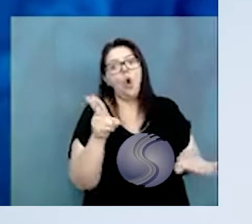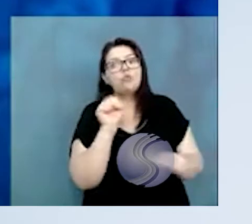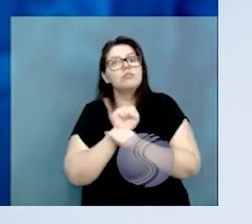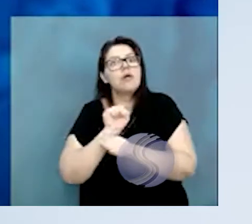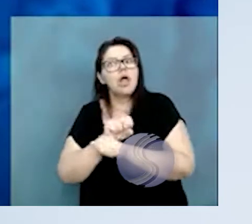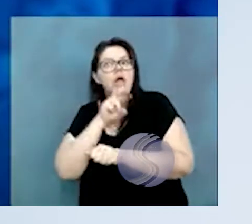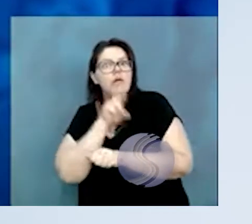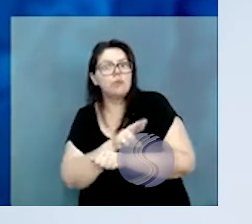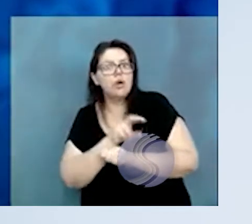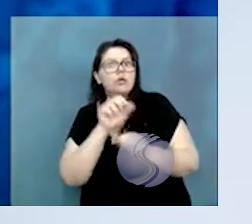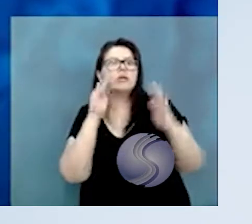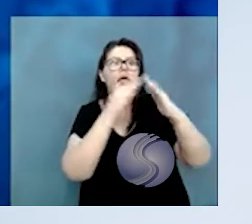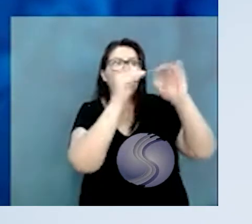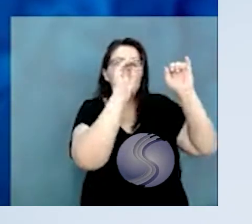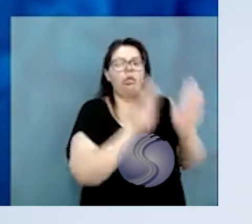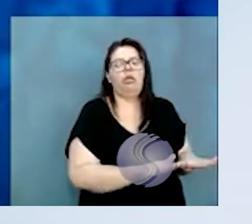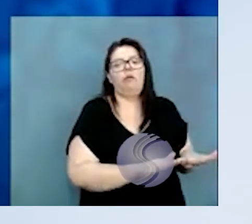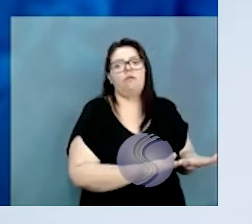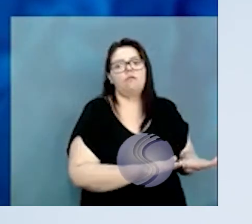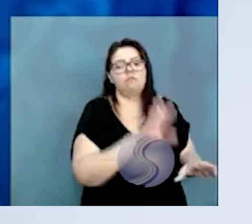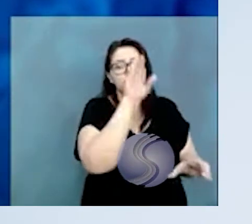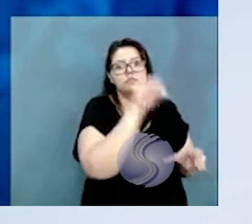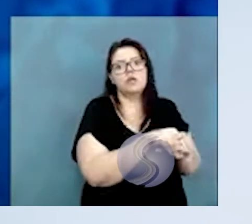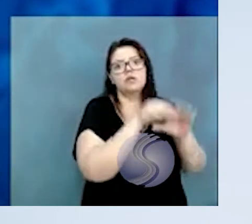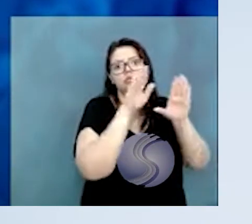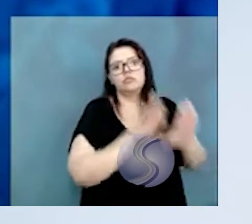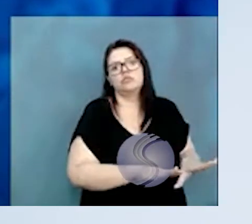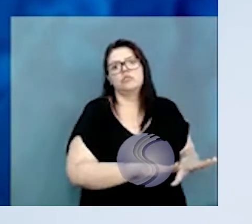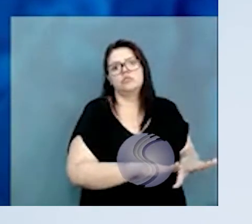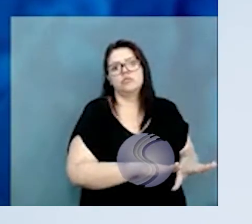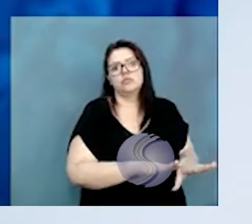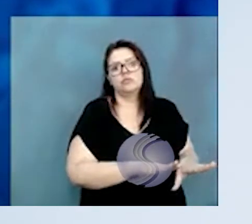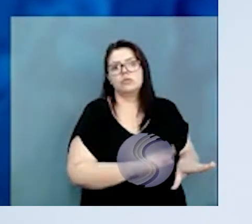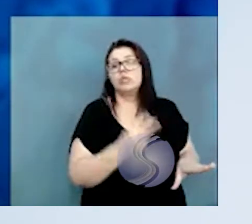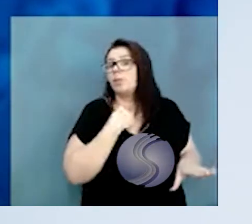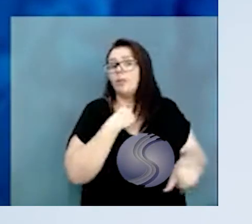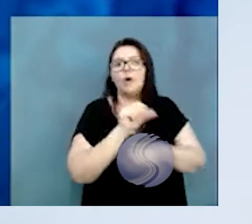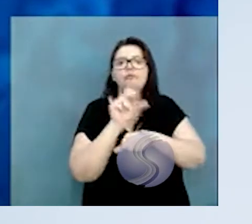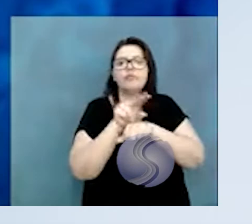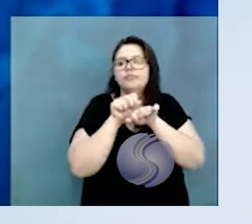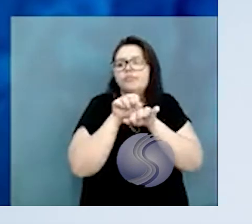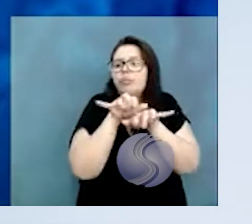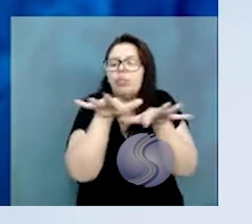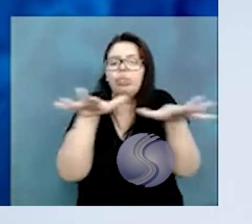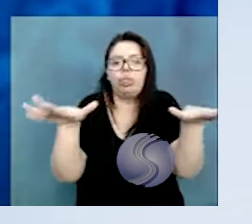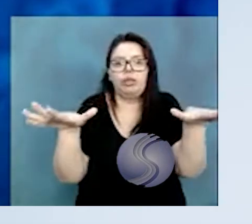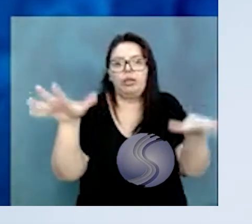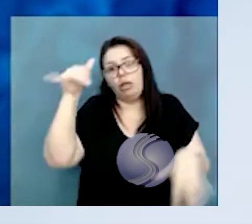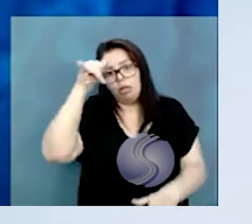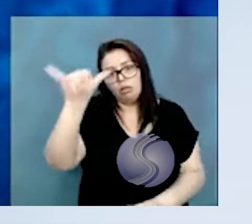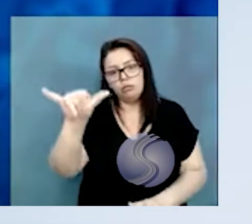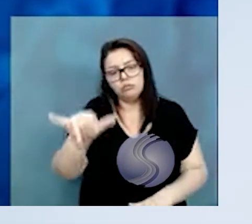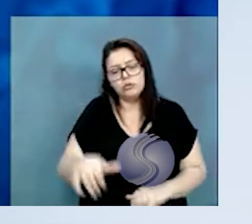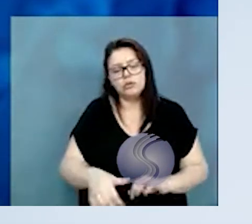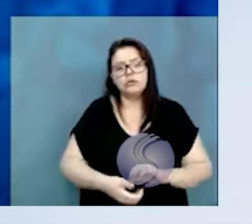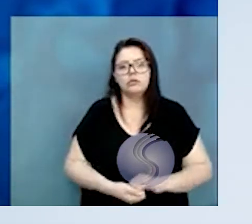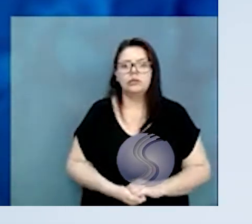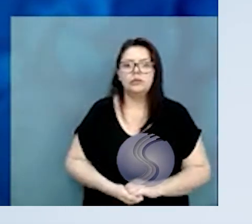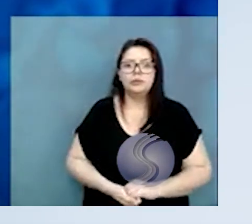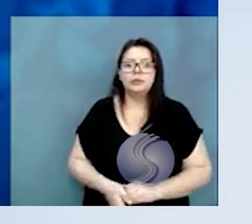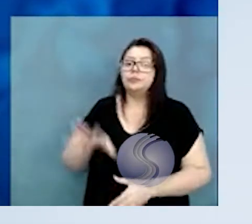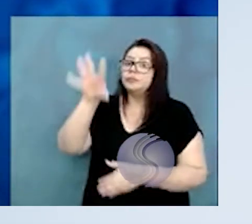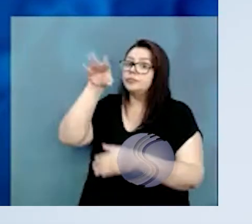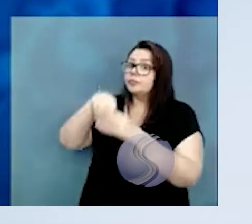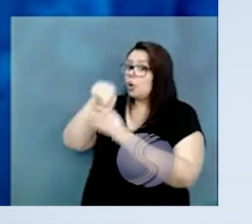coronavírus, resulta hoje em 672 pessoas com Covid-19 aqui em Sorriso e